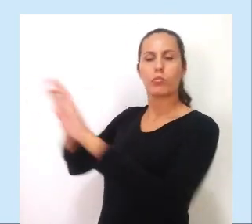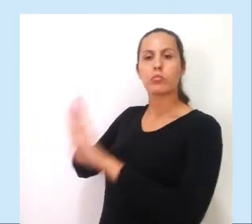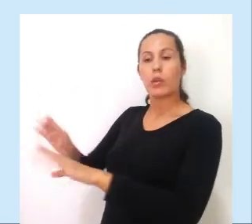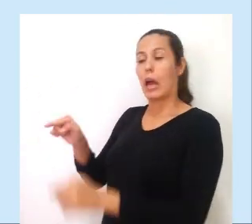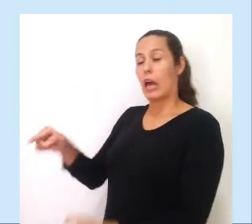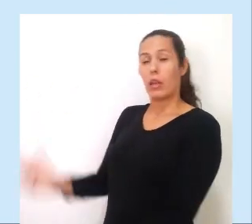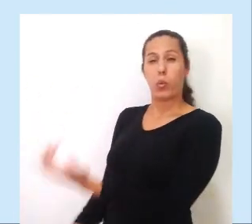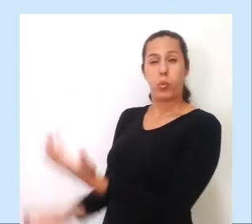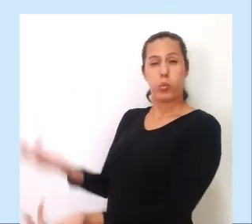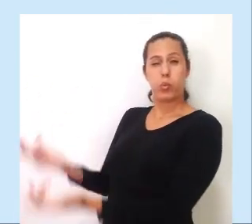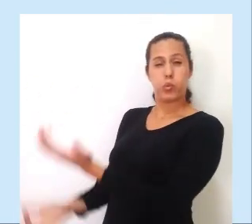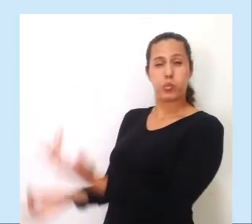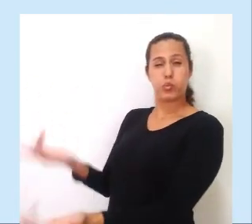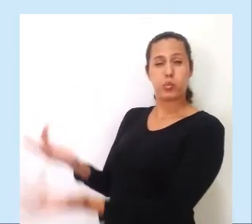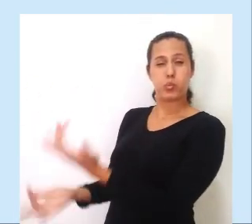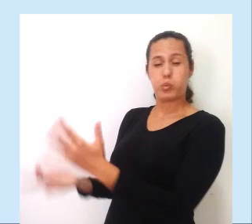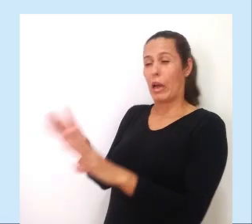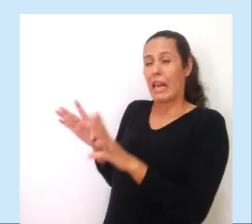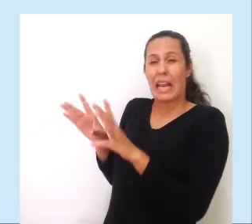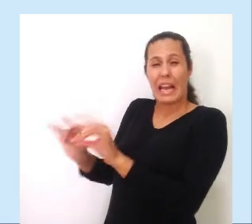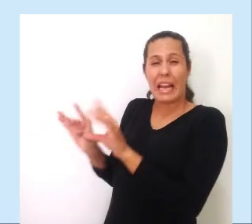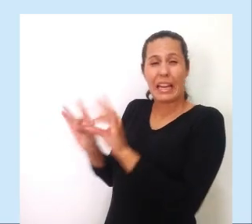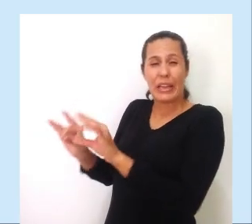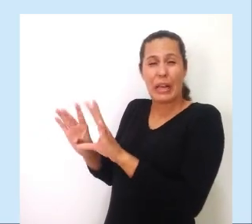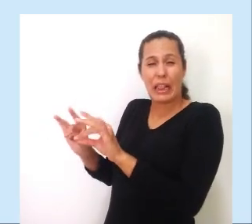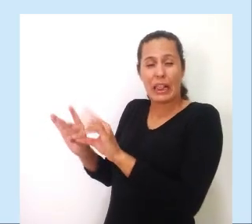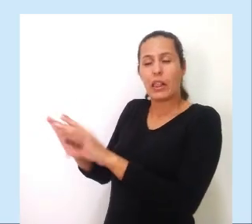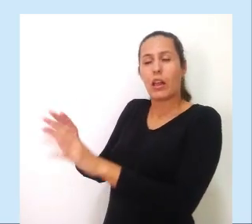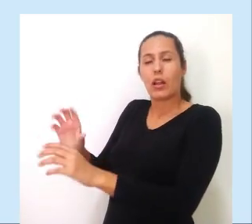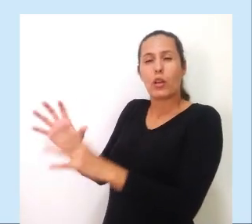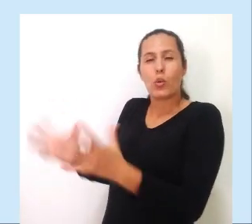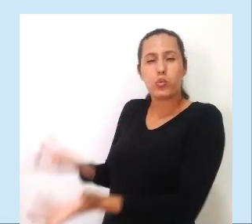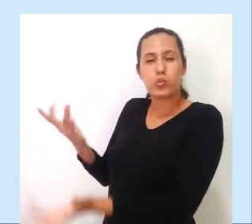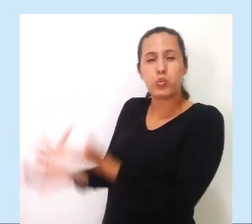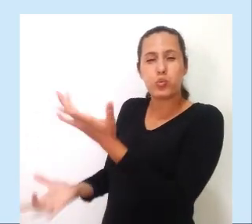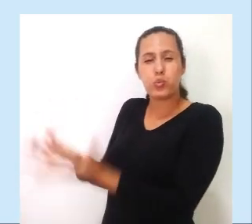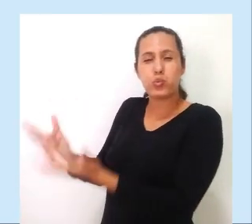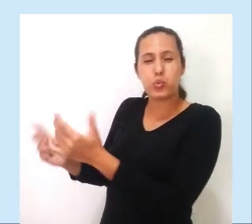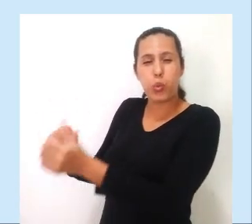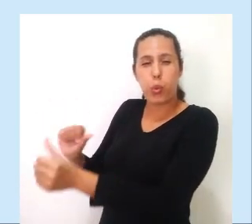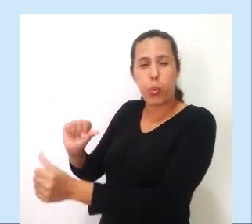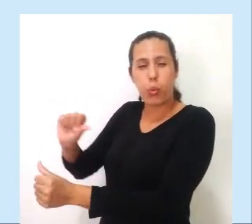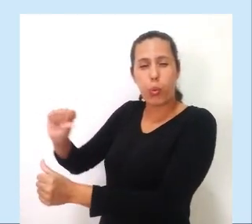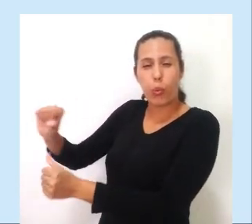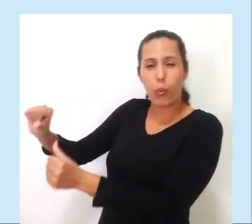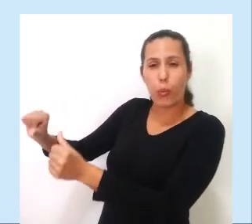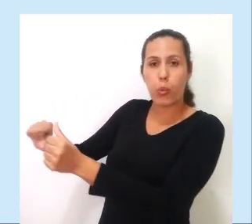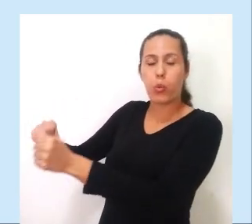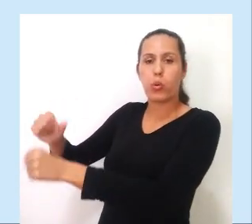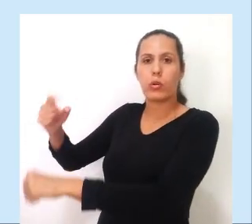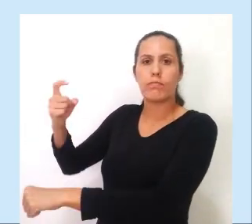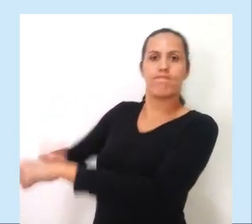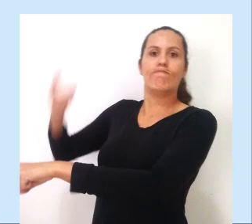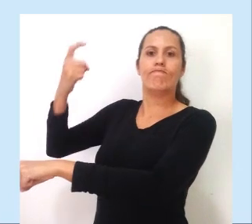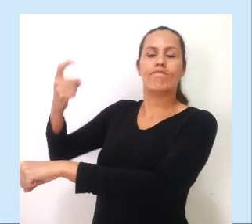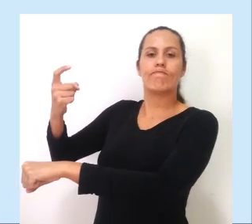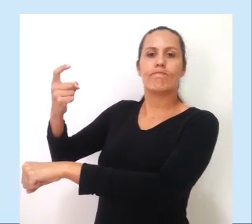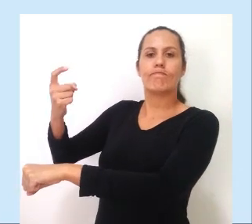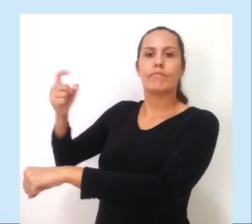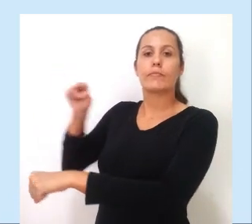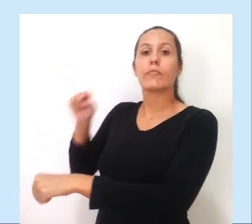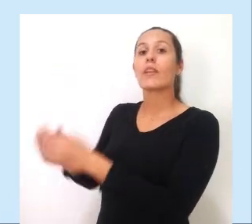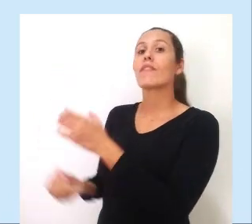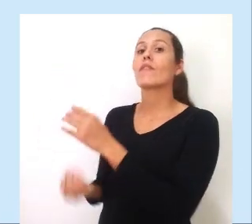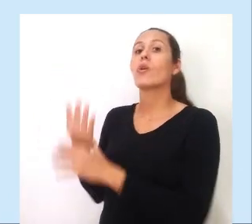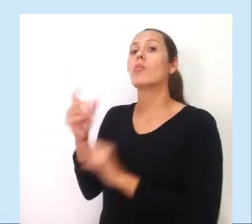essa parte que está ali pastosa, que está meio líquida, ela vai passar para uma forma sólida, formando